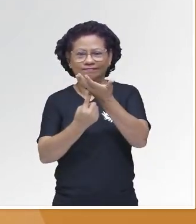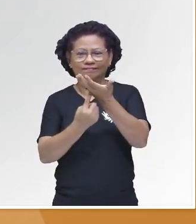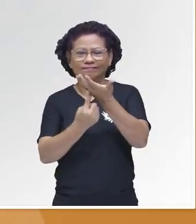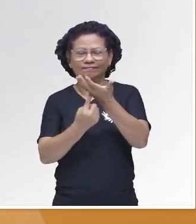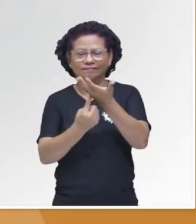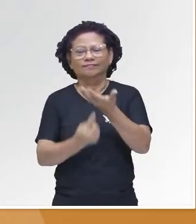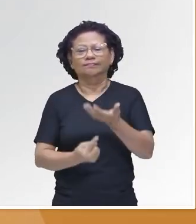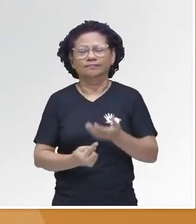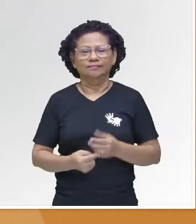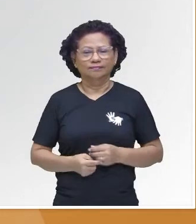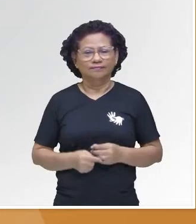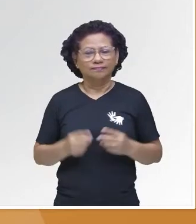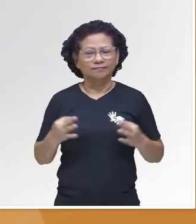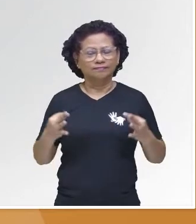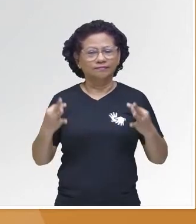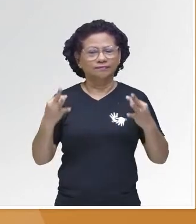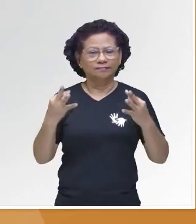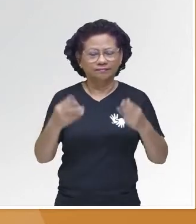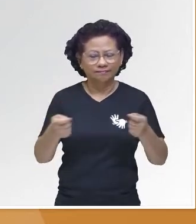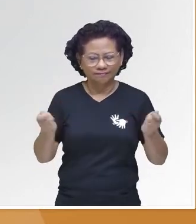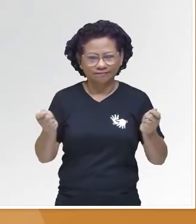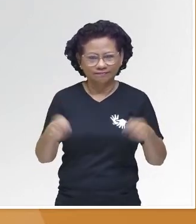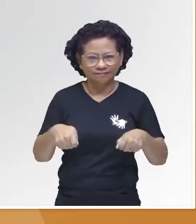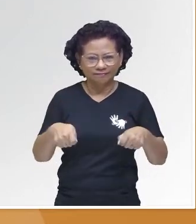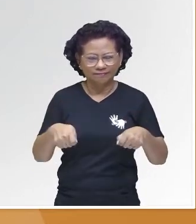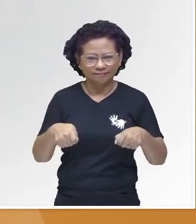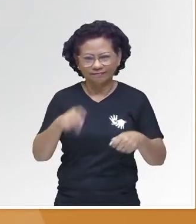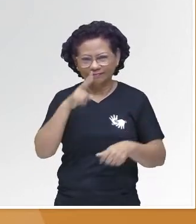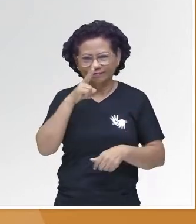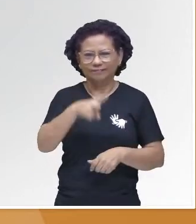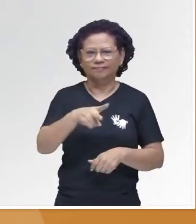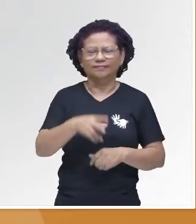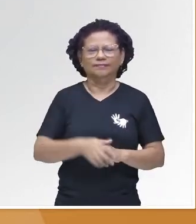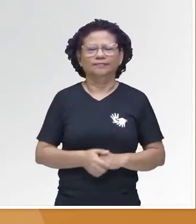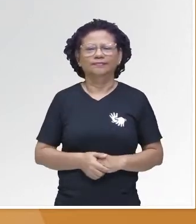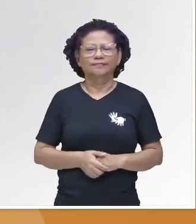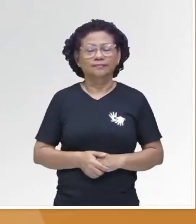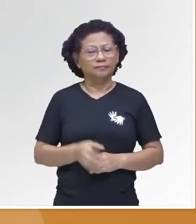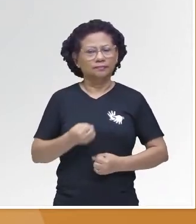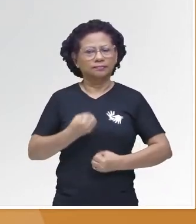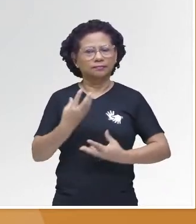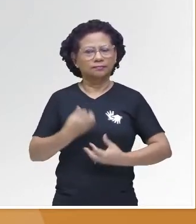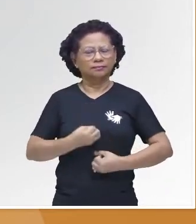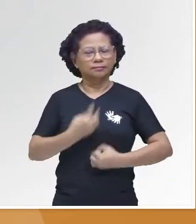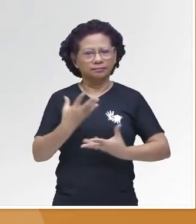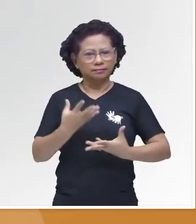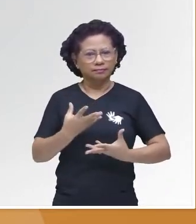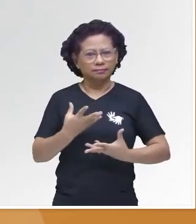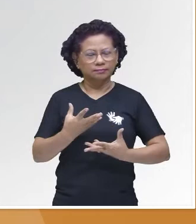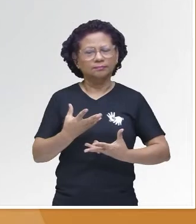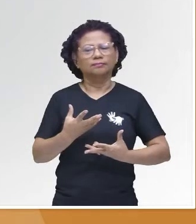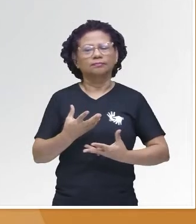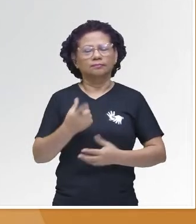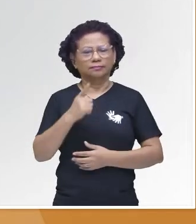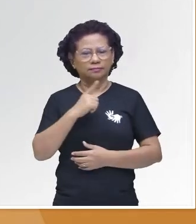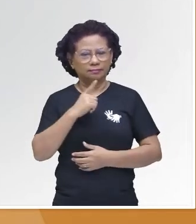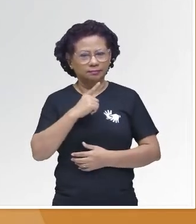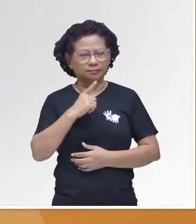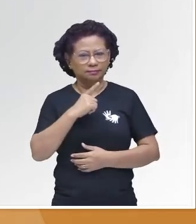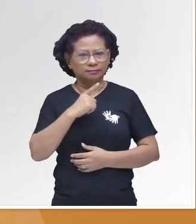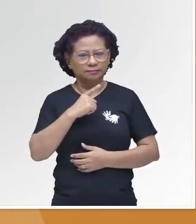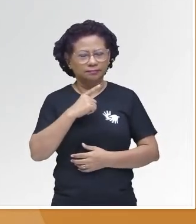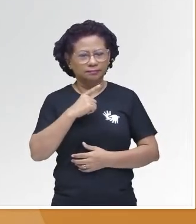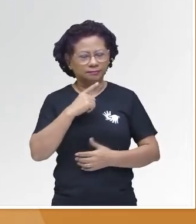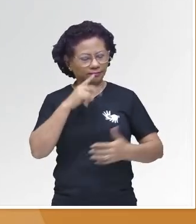aí nós temos o poema do Manuel Bandeira e logo após esse poema nós temos esse